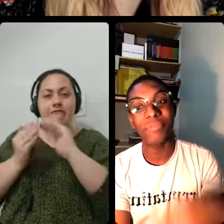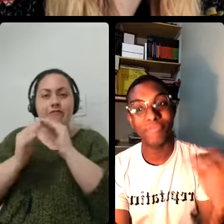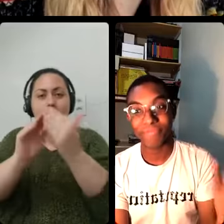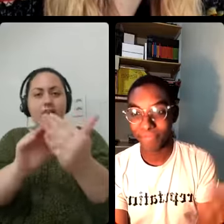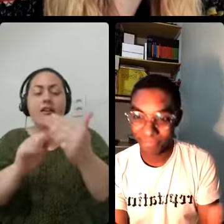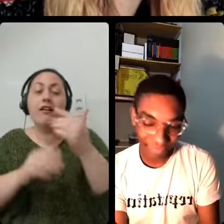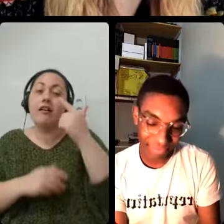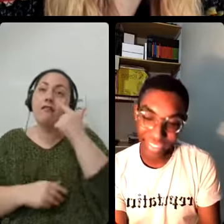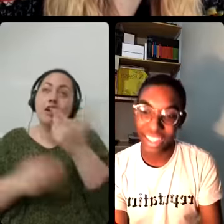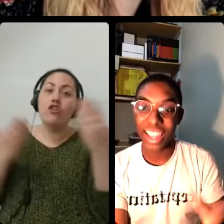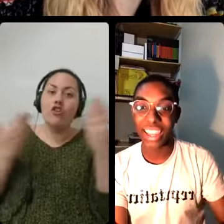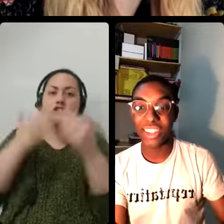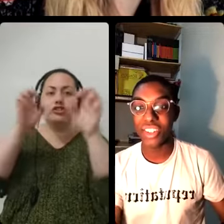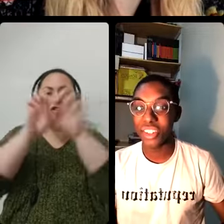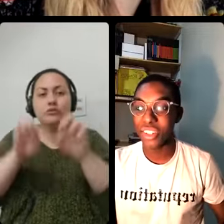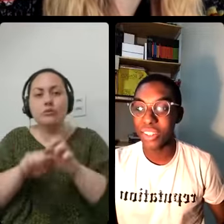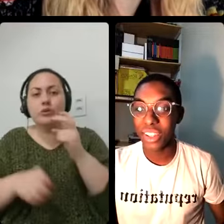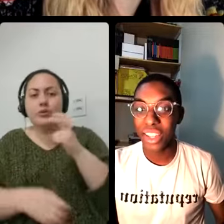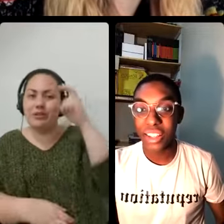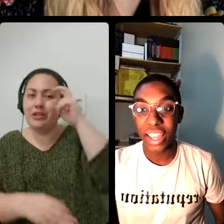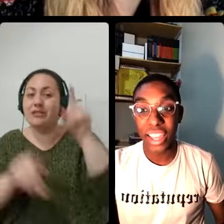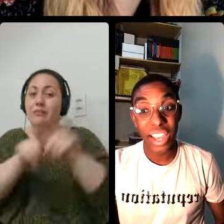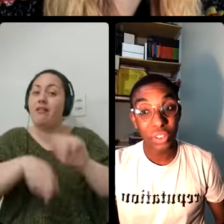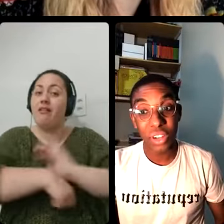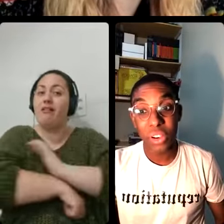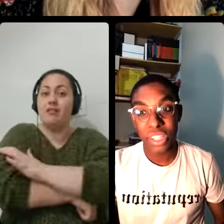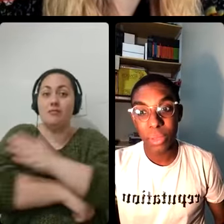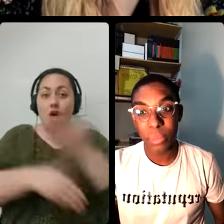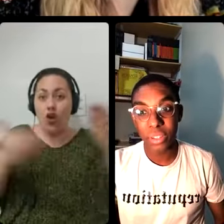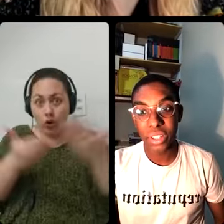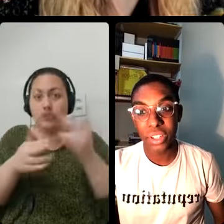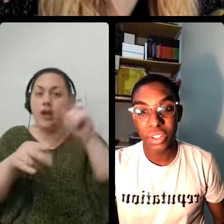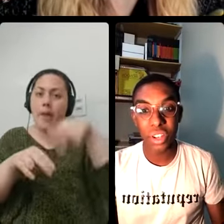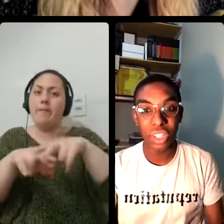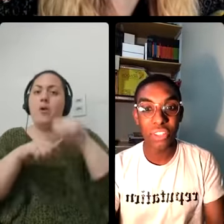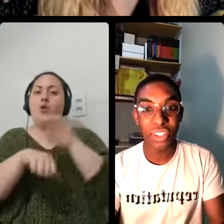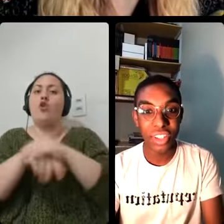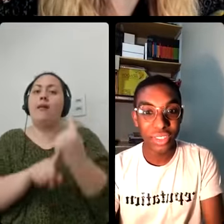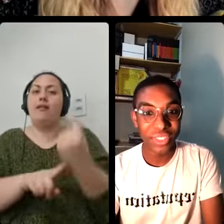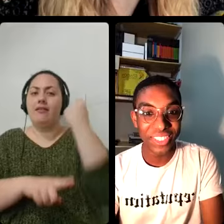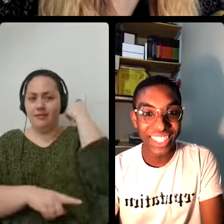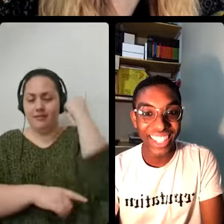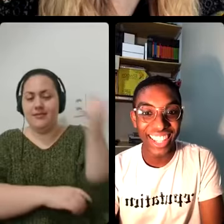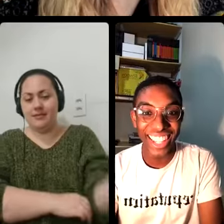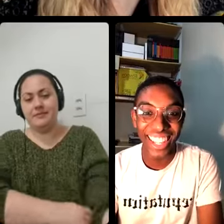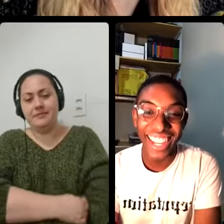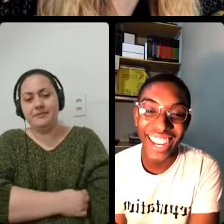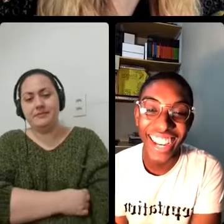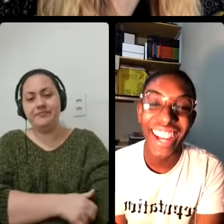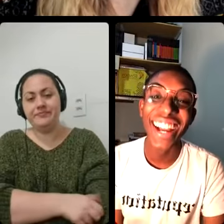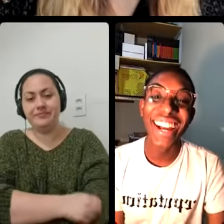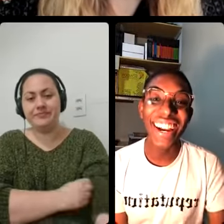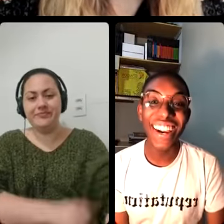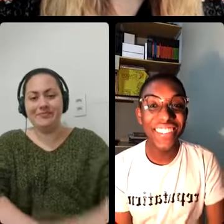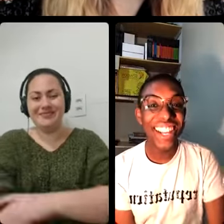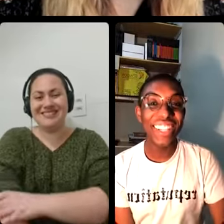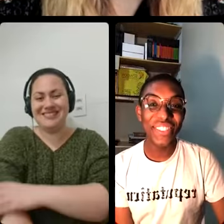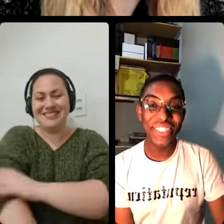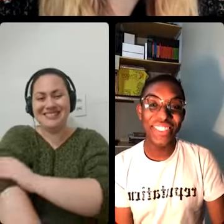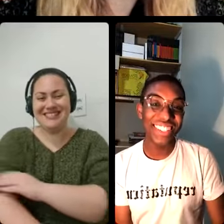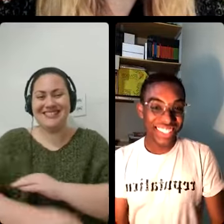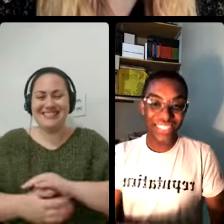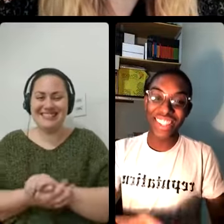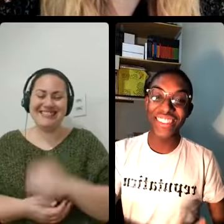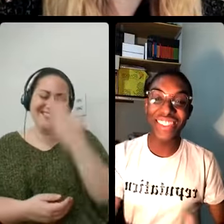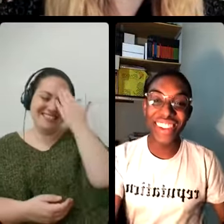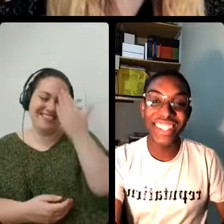Então, e aí a gente... Né? Ah, e outra coisa também importante, que nem eu estava dizendo... Ah, obrigado,